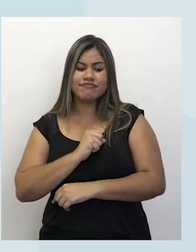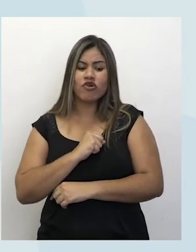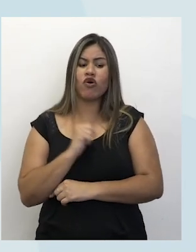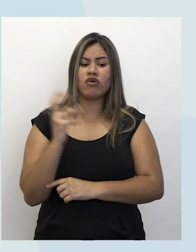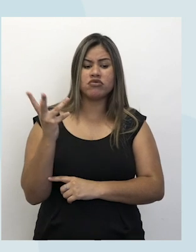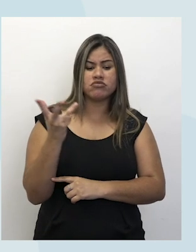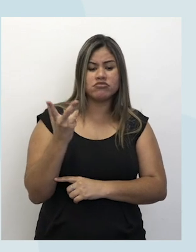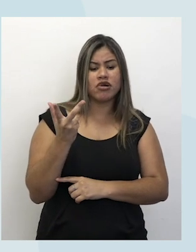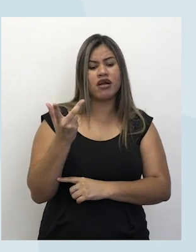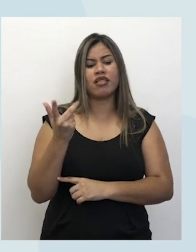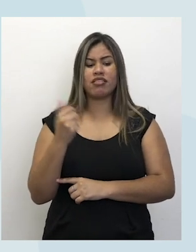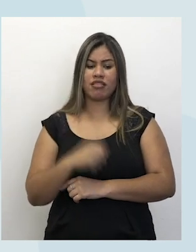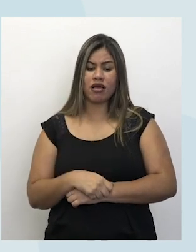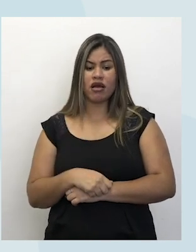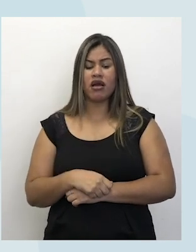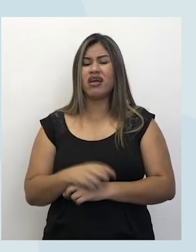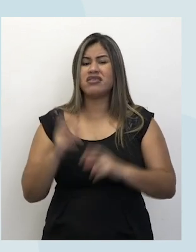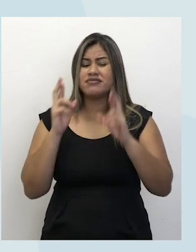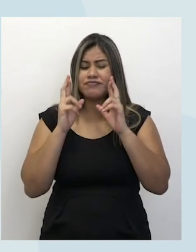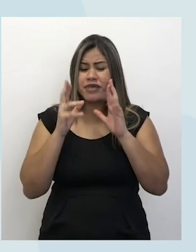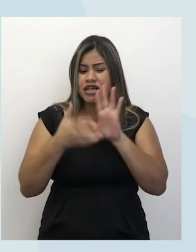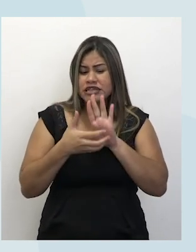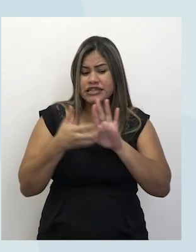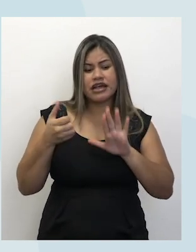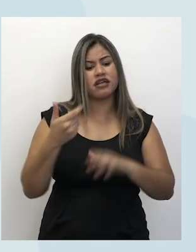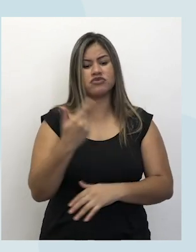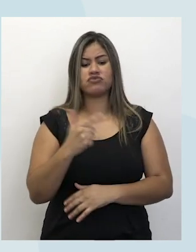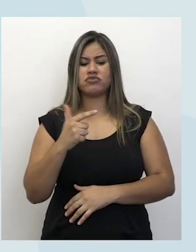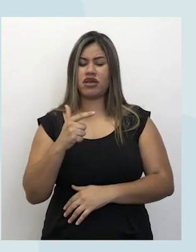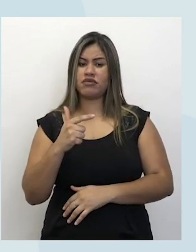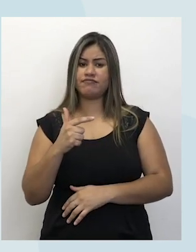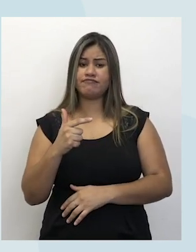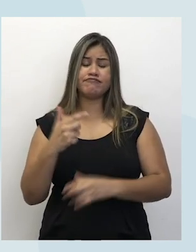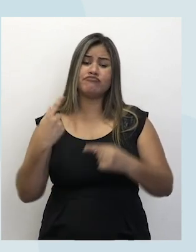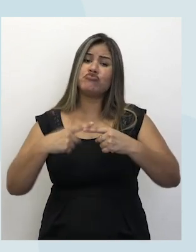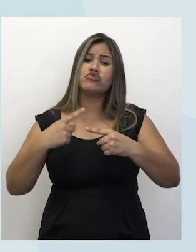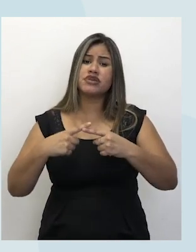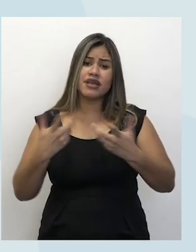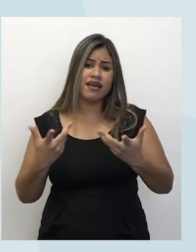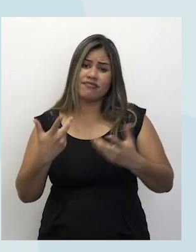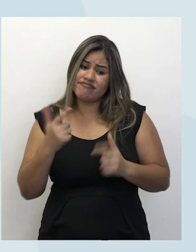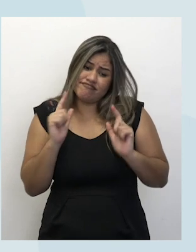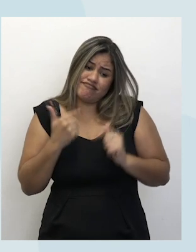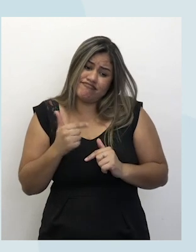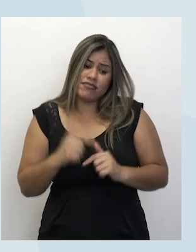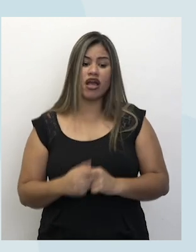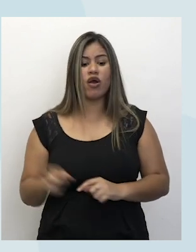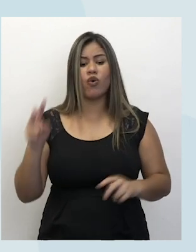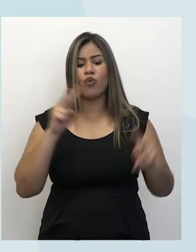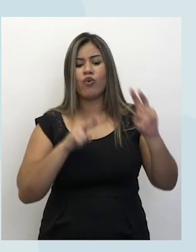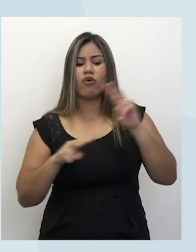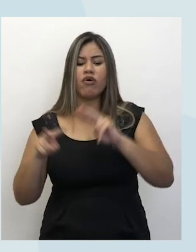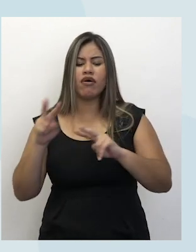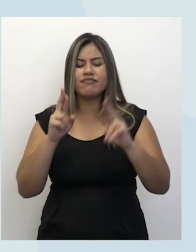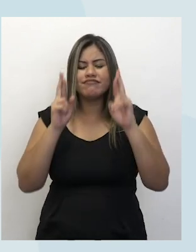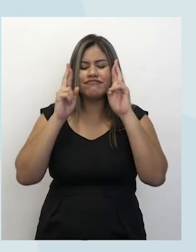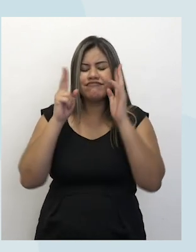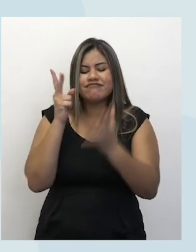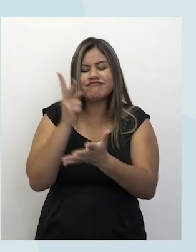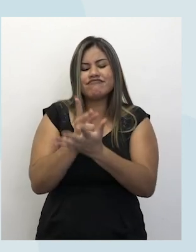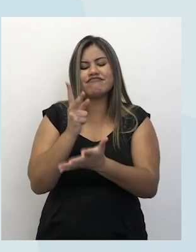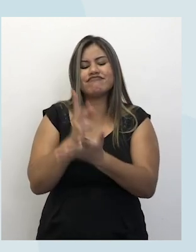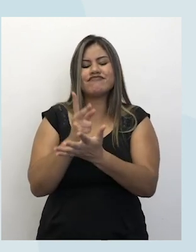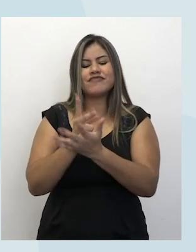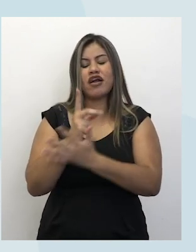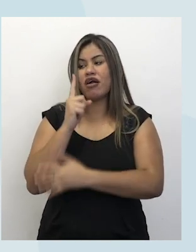que não pode tirar-me as esperanças que mal me tirara o que eu não tenho olhai de que esperanças me mantenho verde que